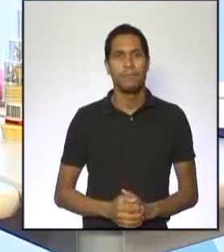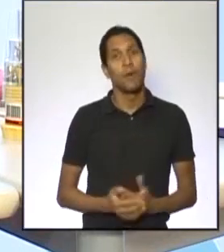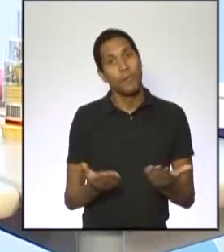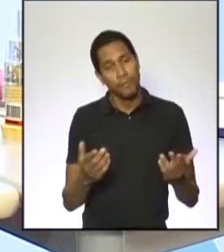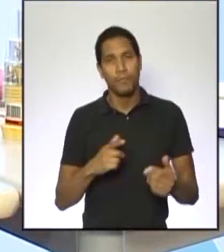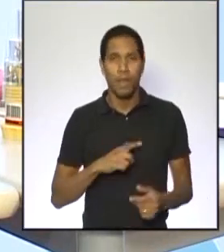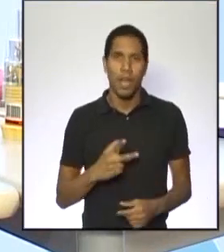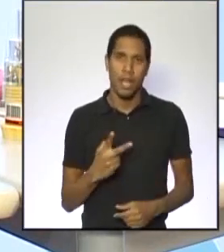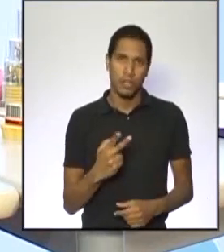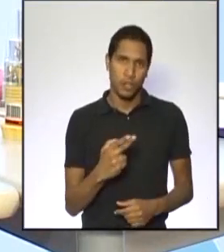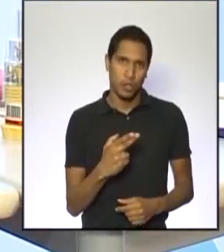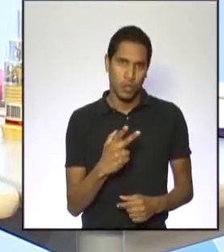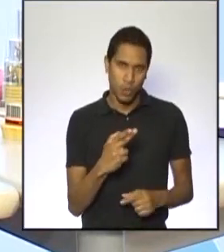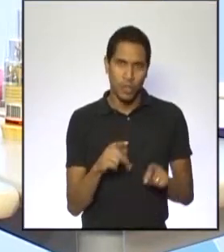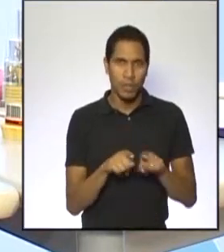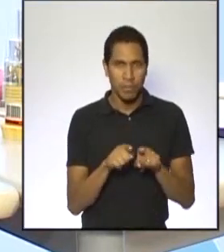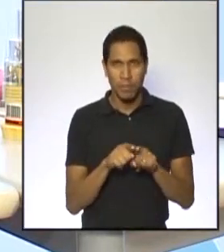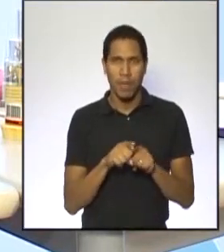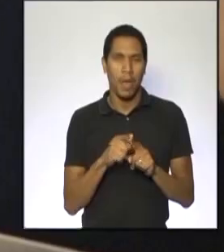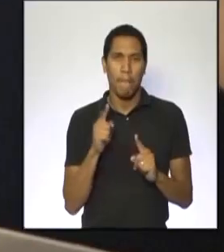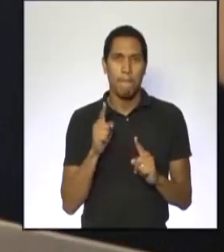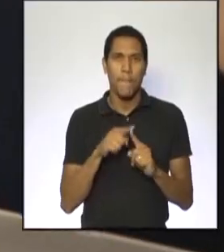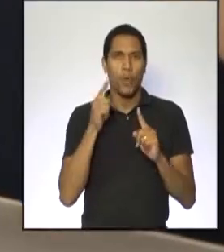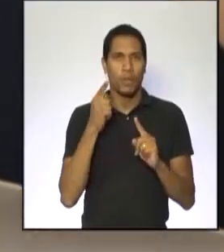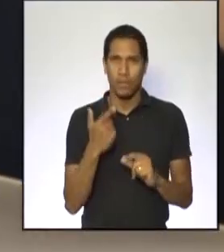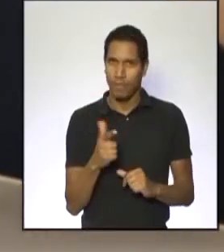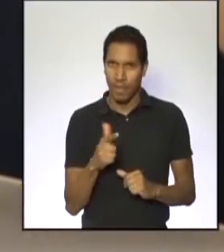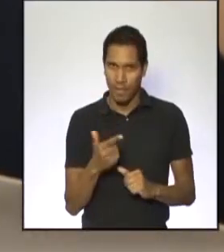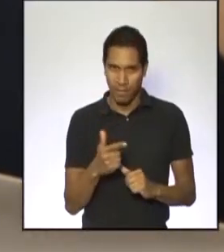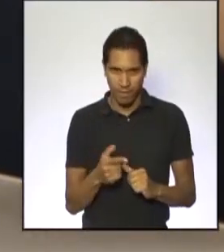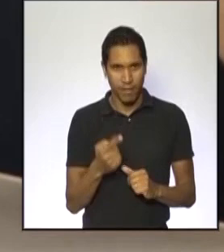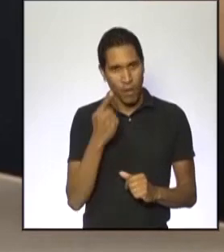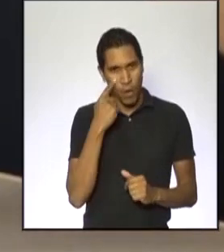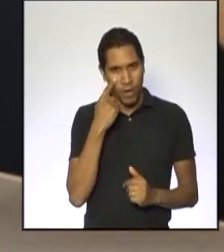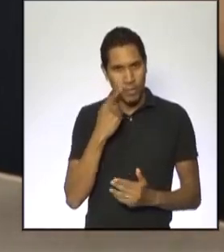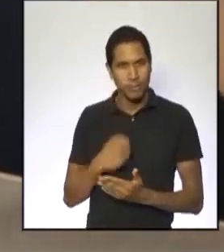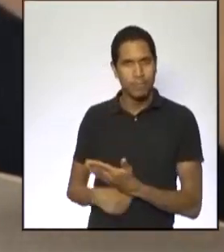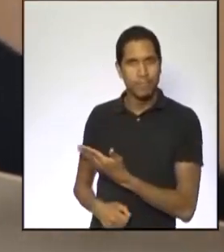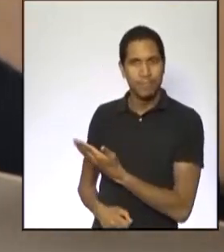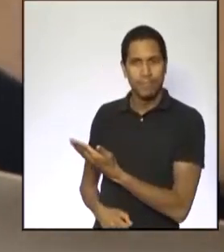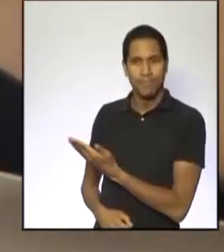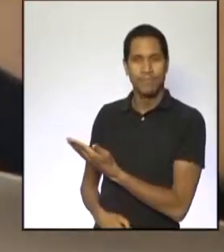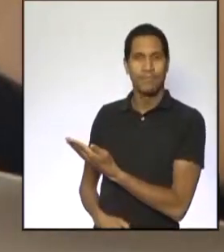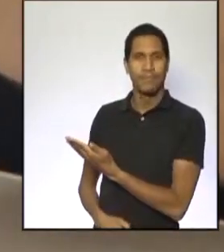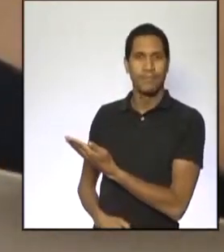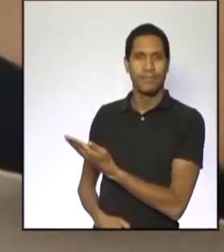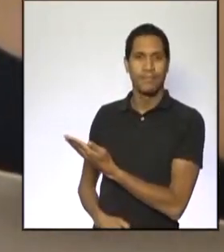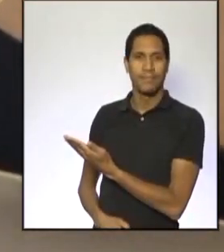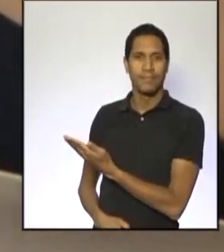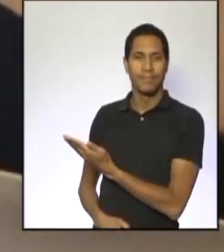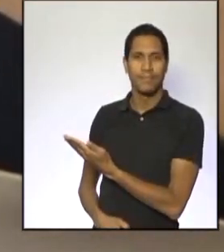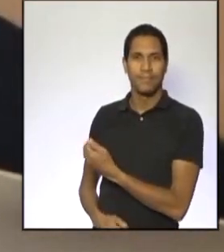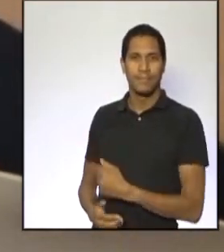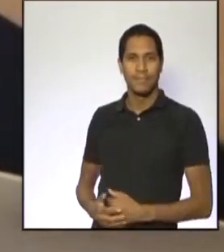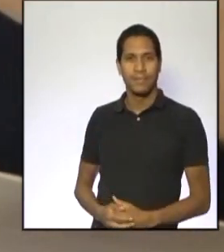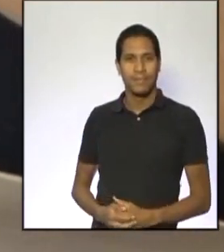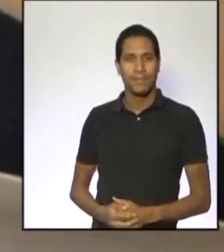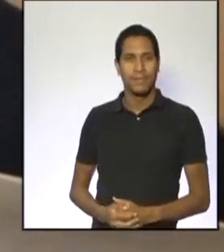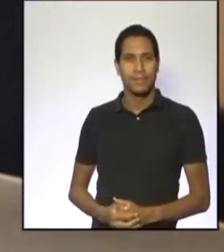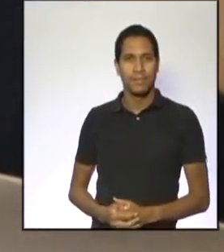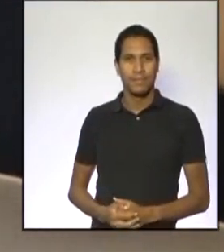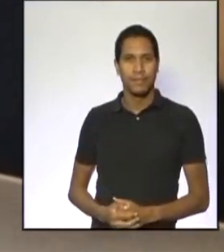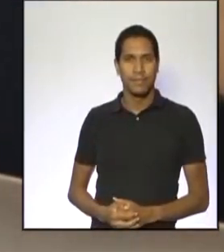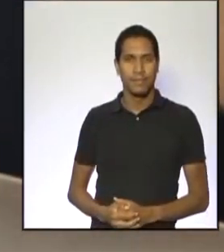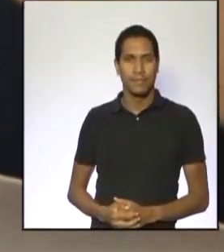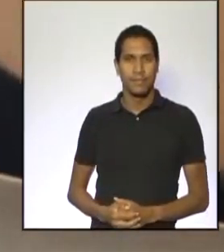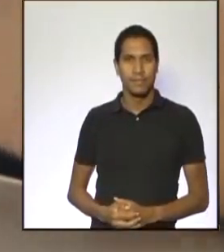ponta, mas eu vou fazer, então, vou cortar essa pontinha do meu